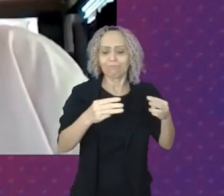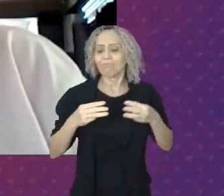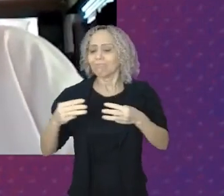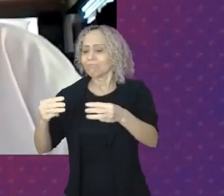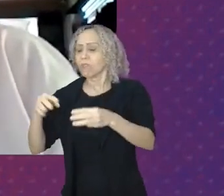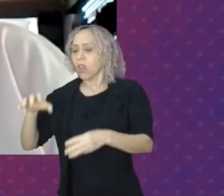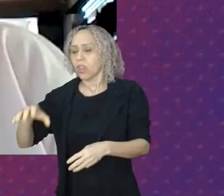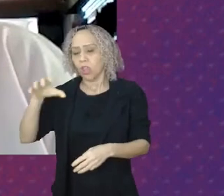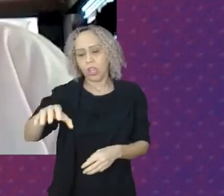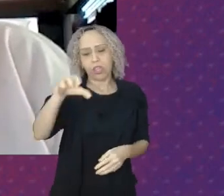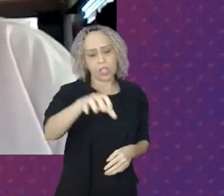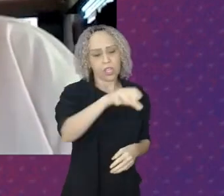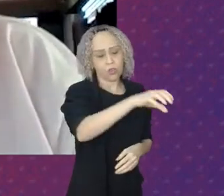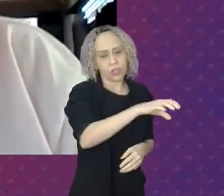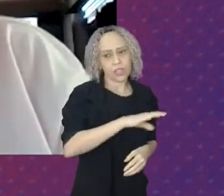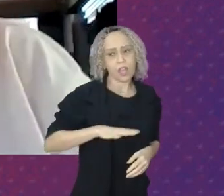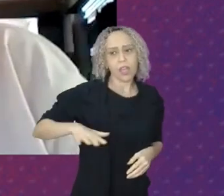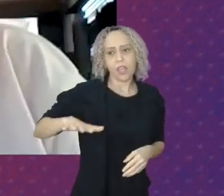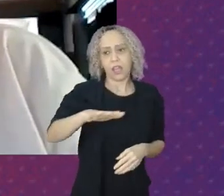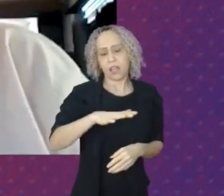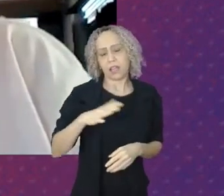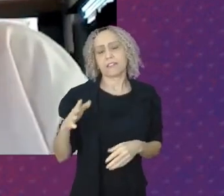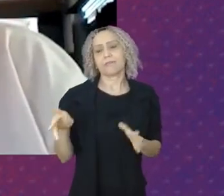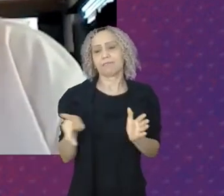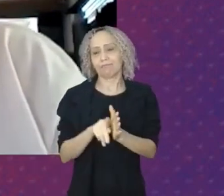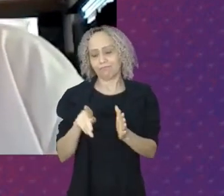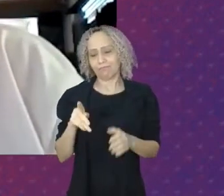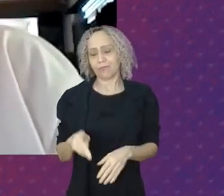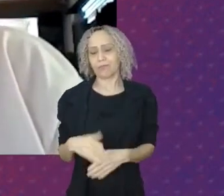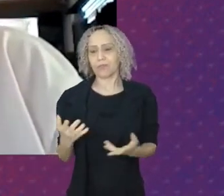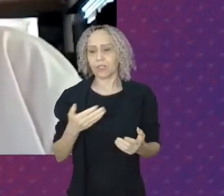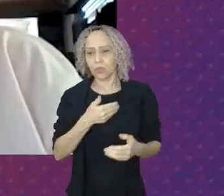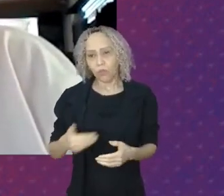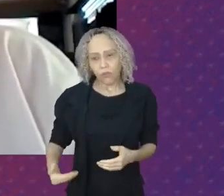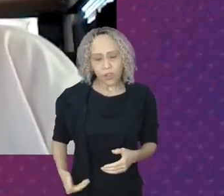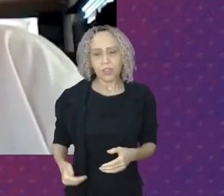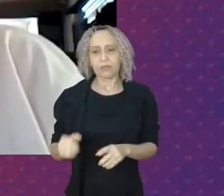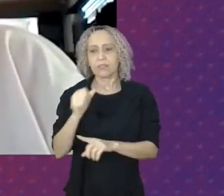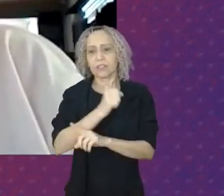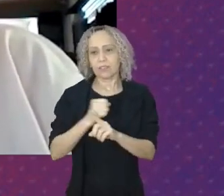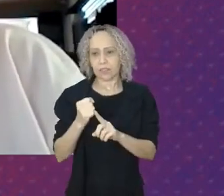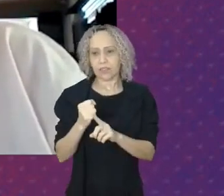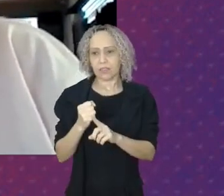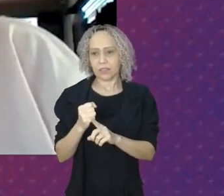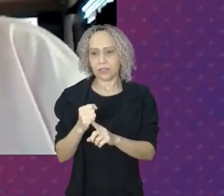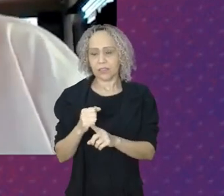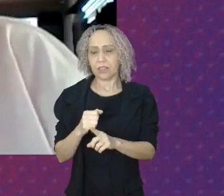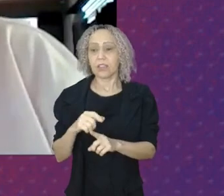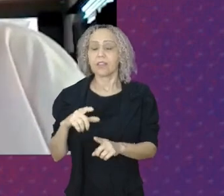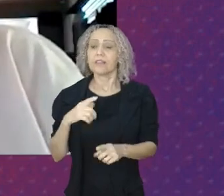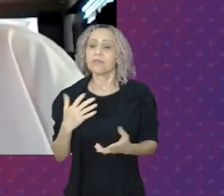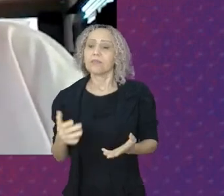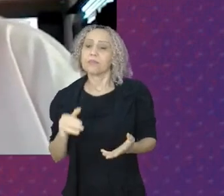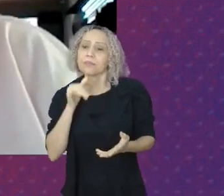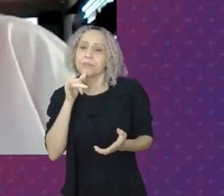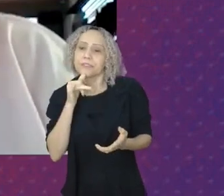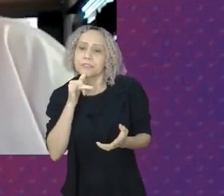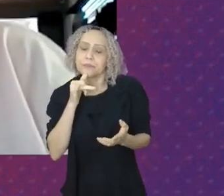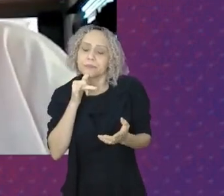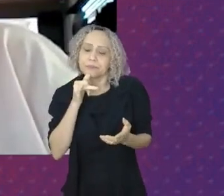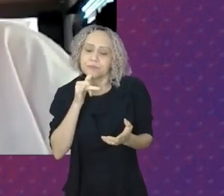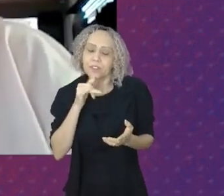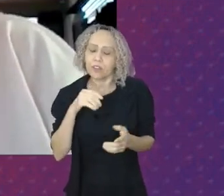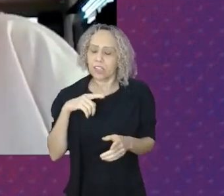tratar de gênero e de diversidade sexual, nós temos um problema. Nós temos um problema e um problema muito